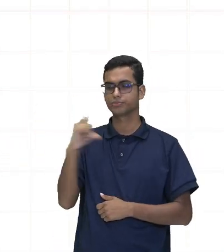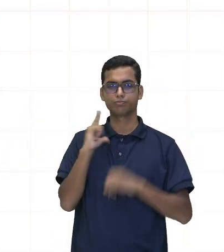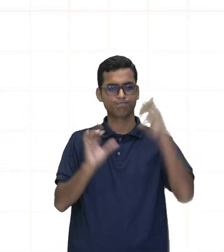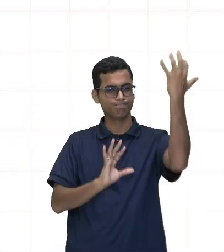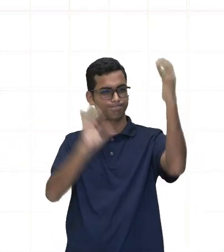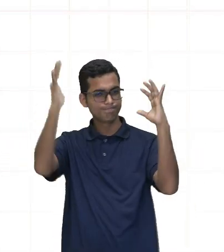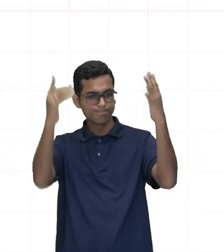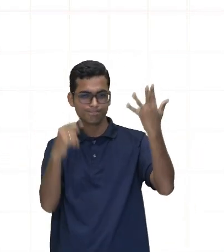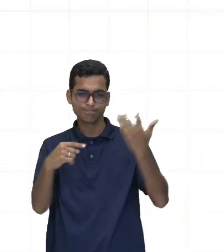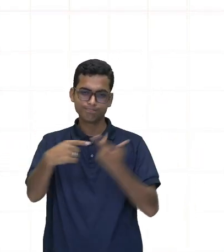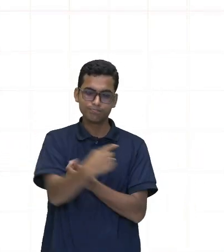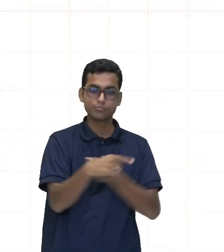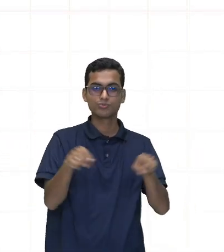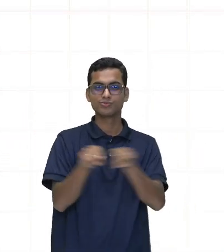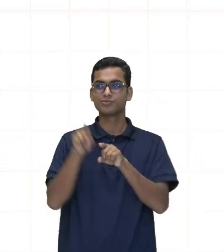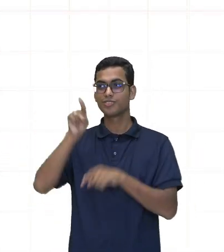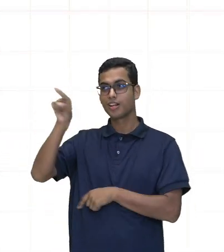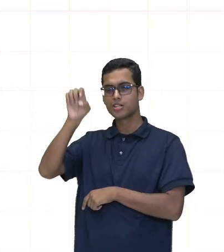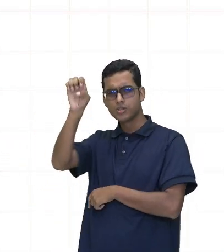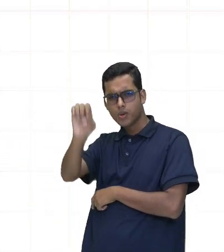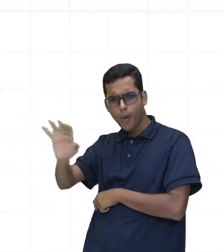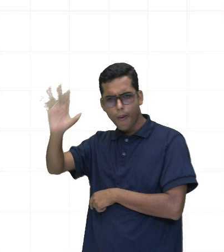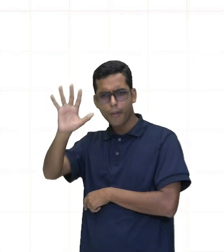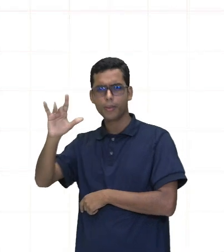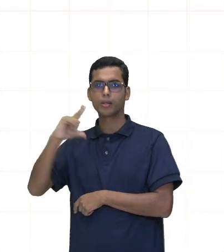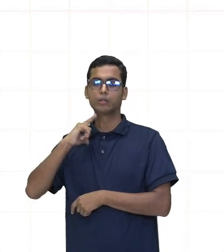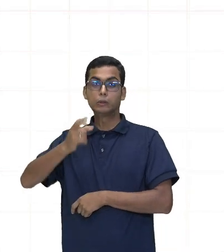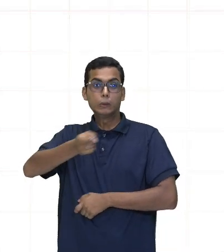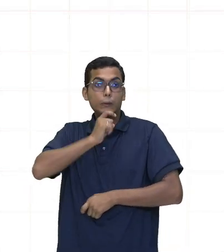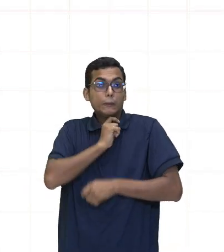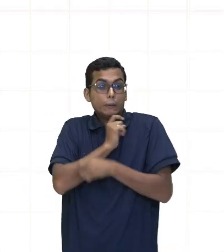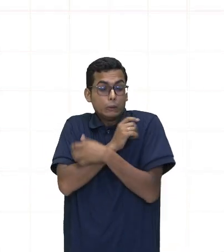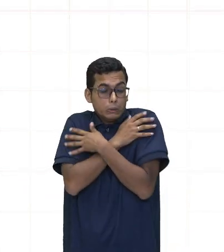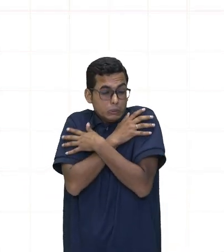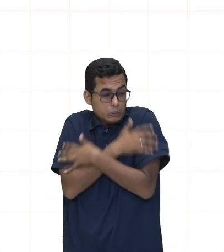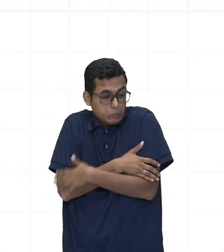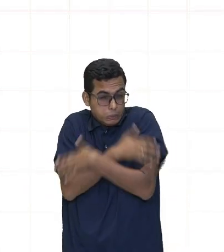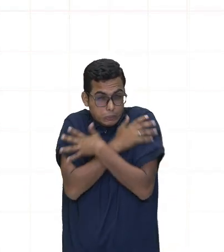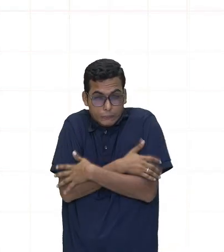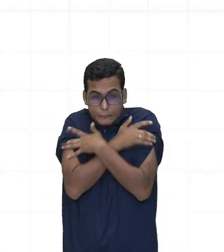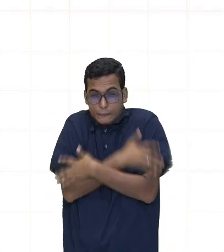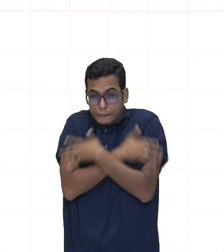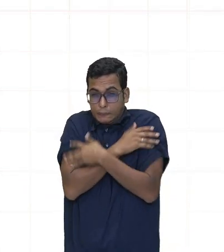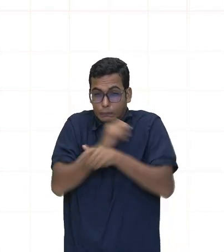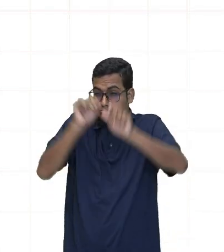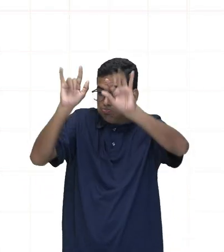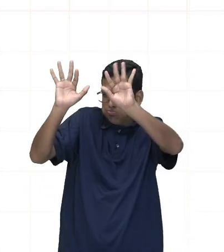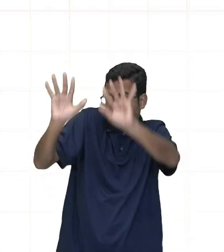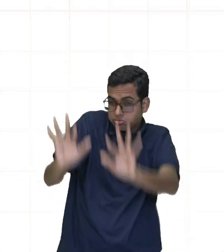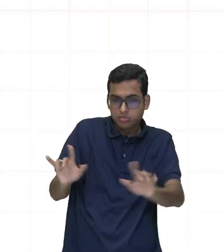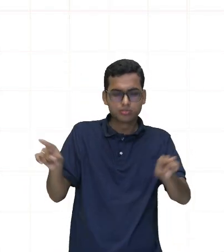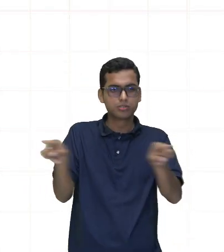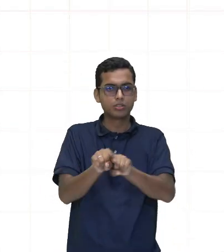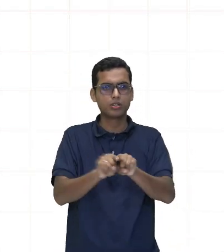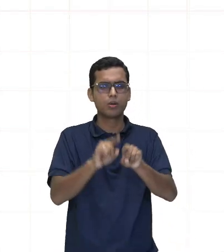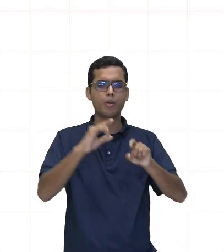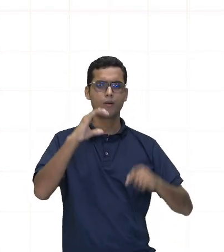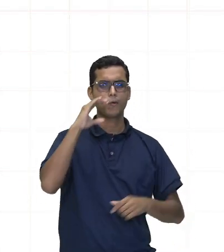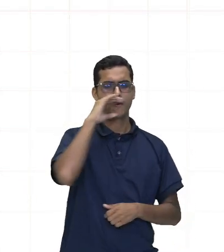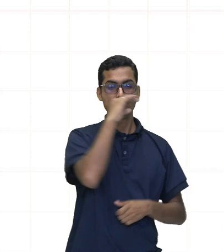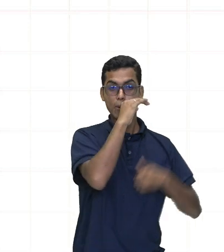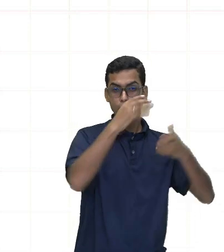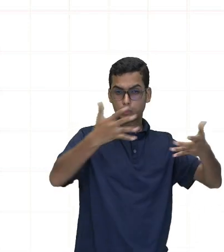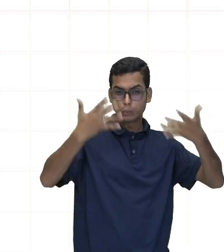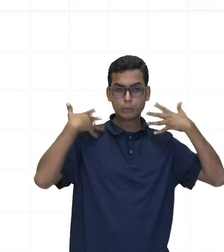E essas mudanças vão fazer com que ocorra um aumento da produção agrícola. Isso vai gerar um excedente, ou